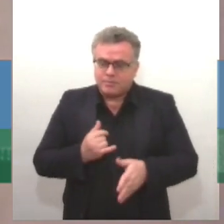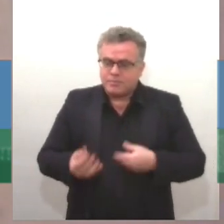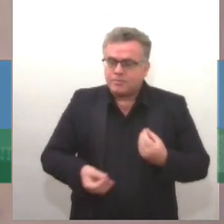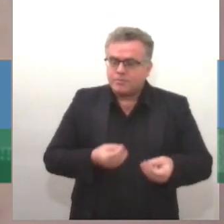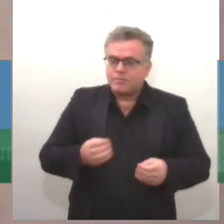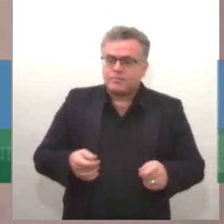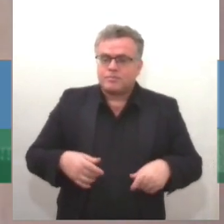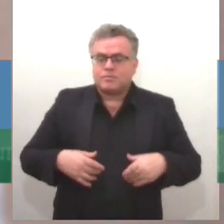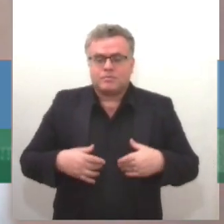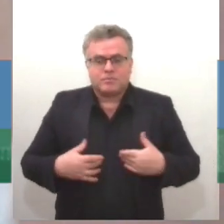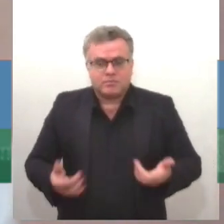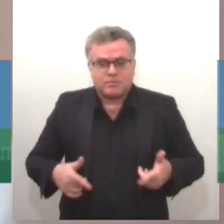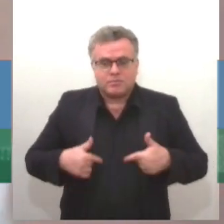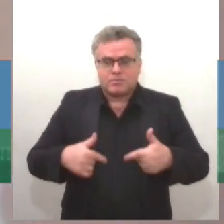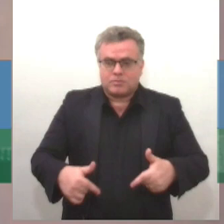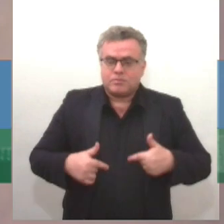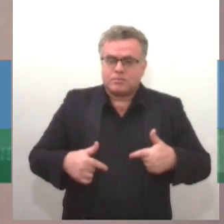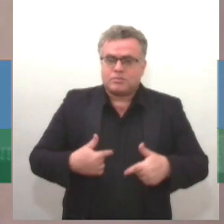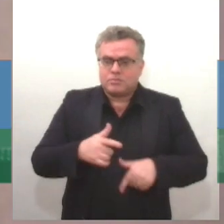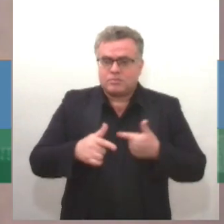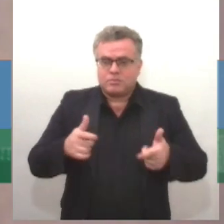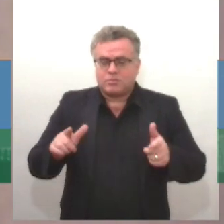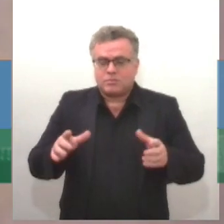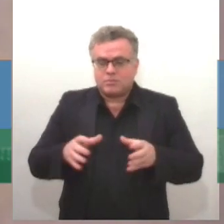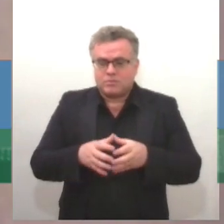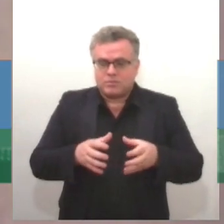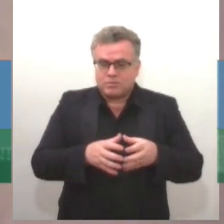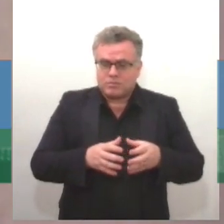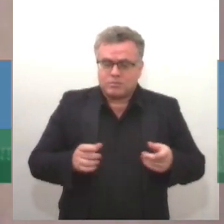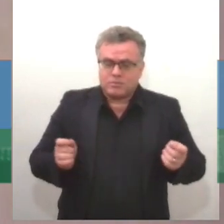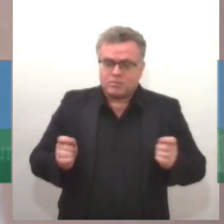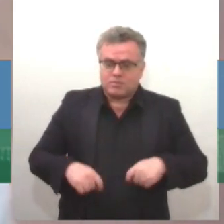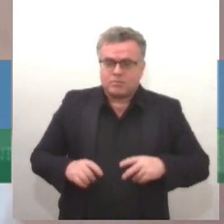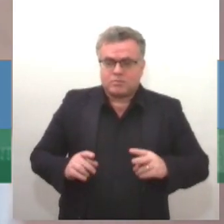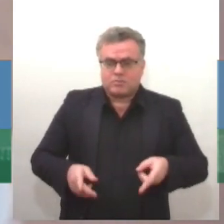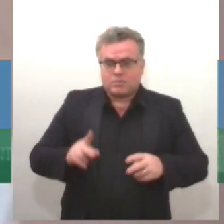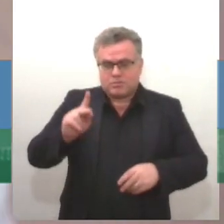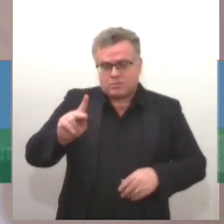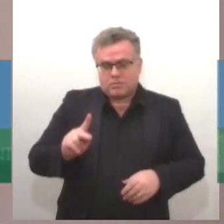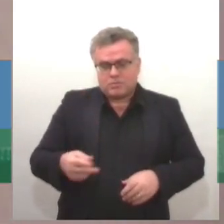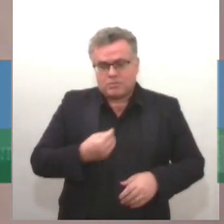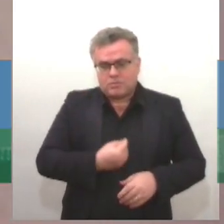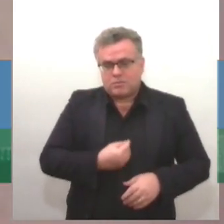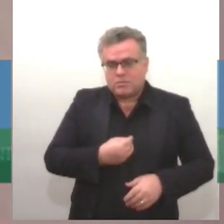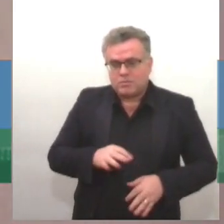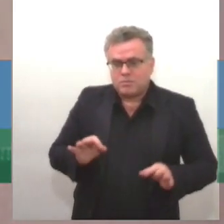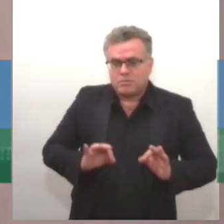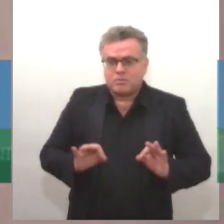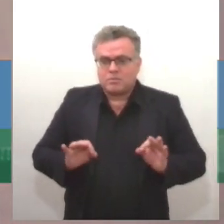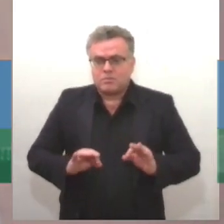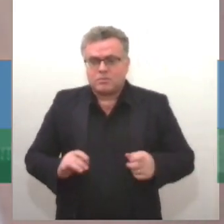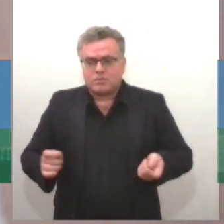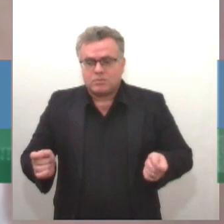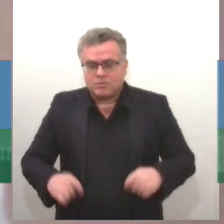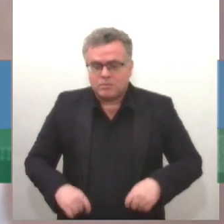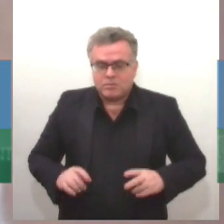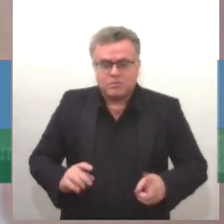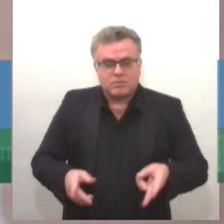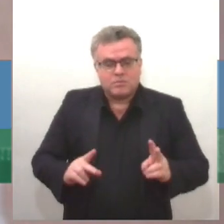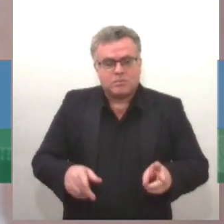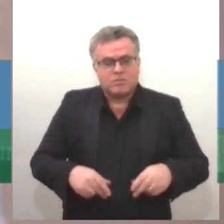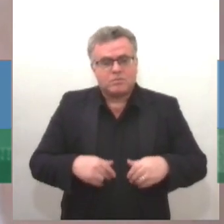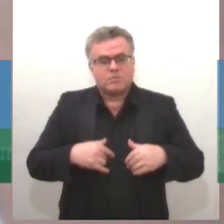outras organizações, e aí ele pode fazer tudo isso sem concurso, pode, inclusive,